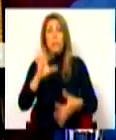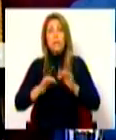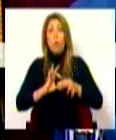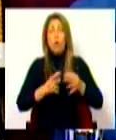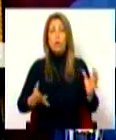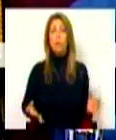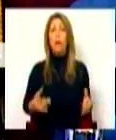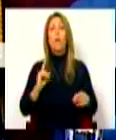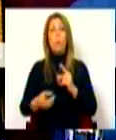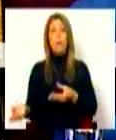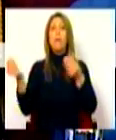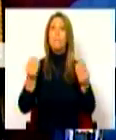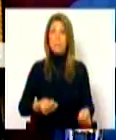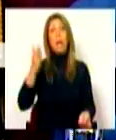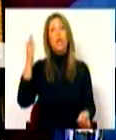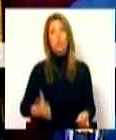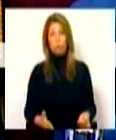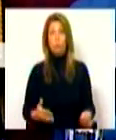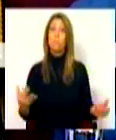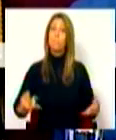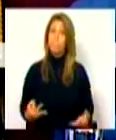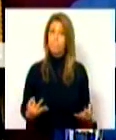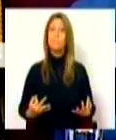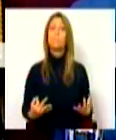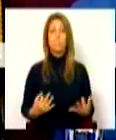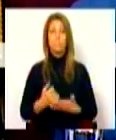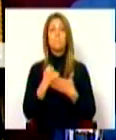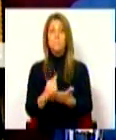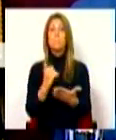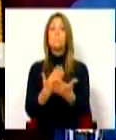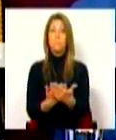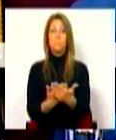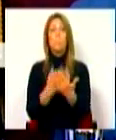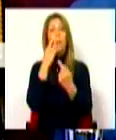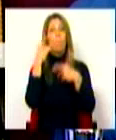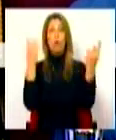que é apresentado é justo e é algo que contribui e mostra uma